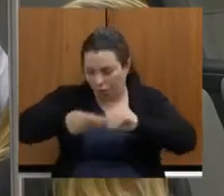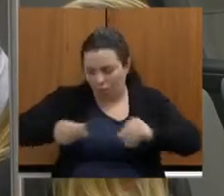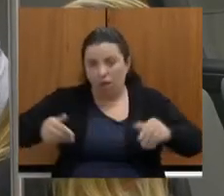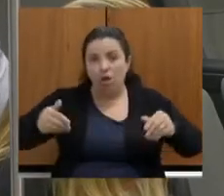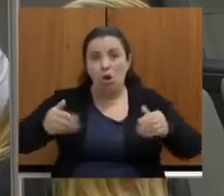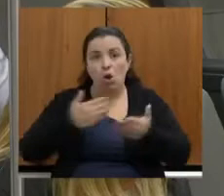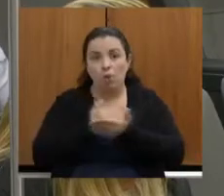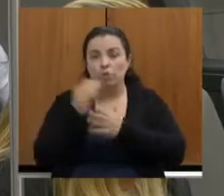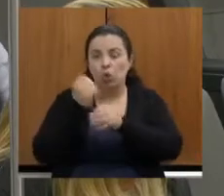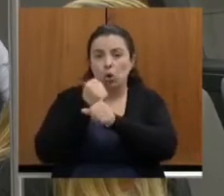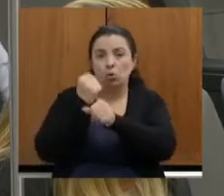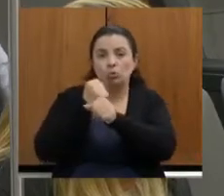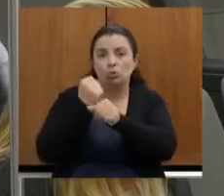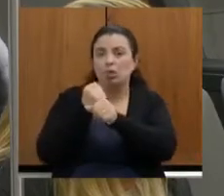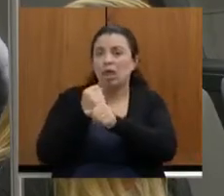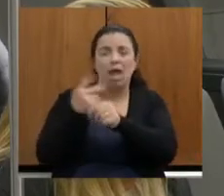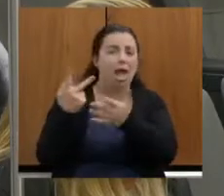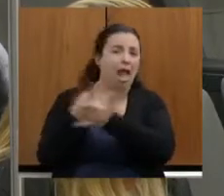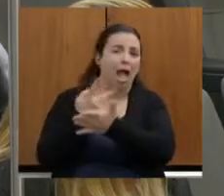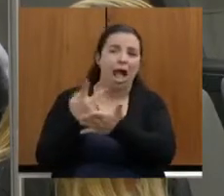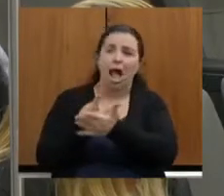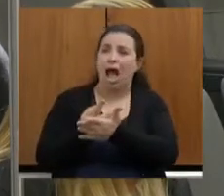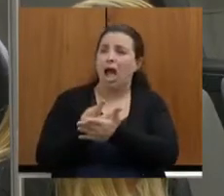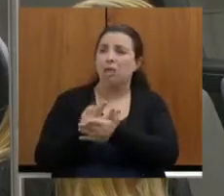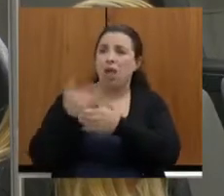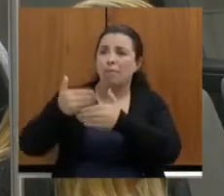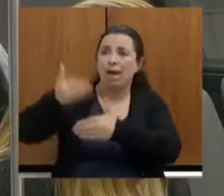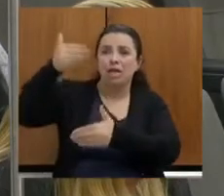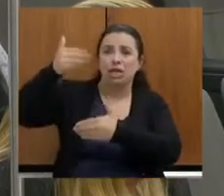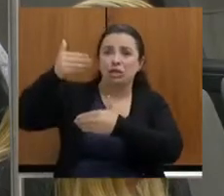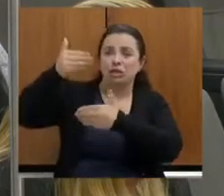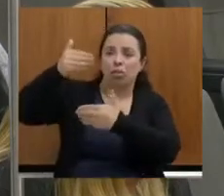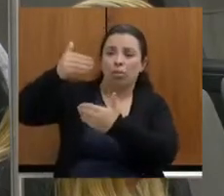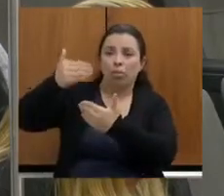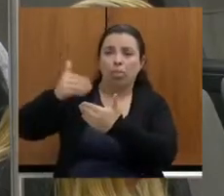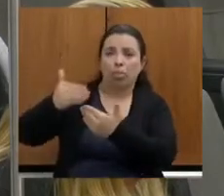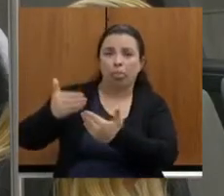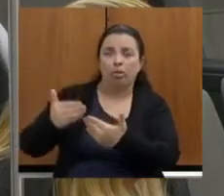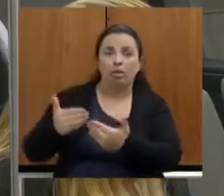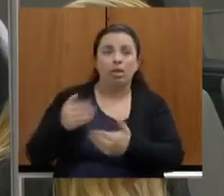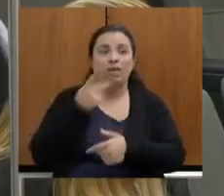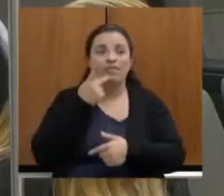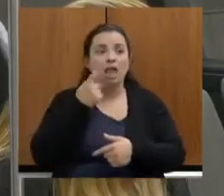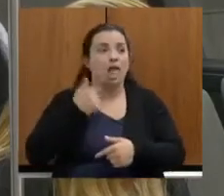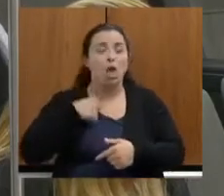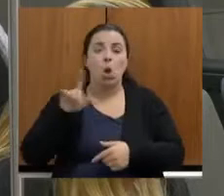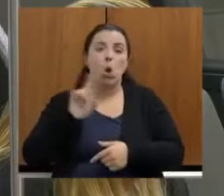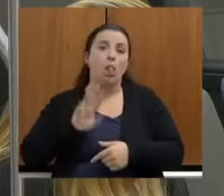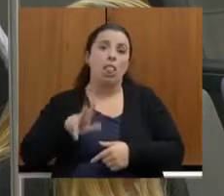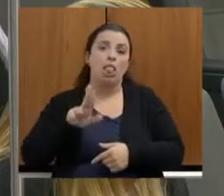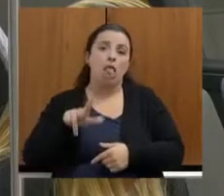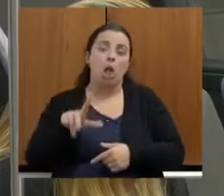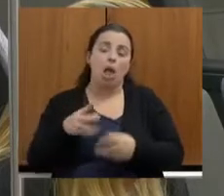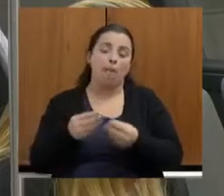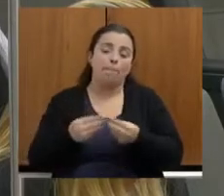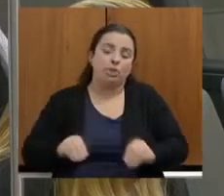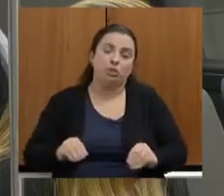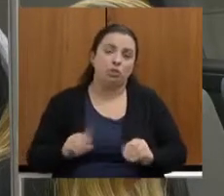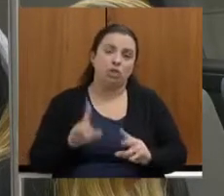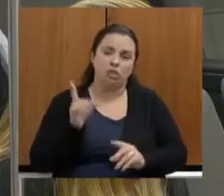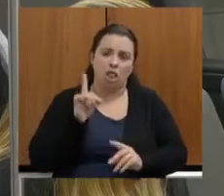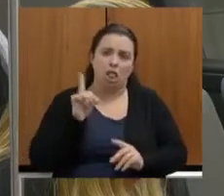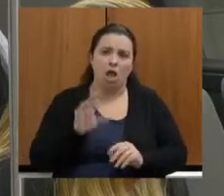construir fizer tem tudo errado parede já tá caindo e não sou atingido ainda não sou reconhecido ainda